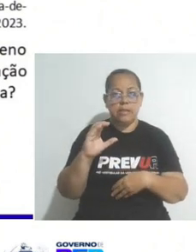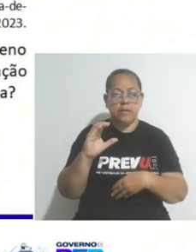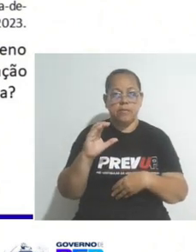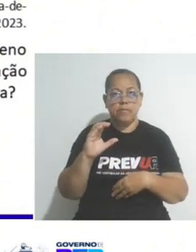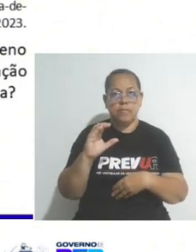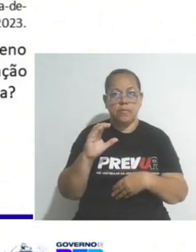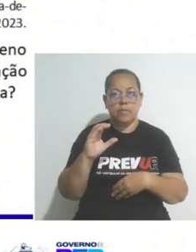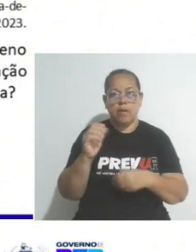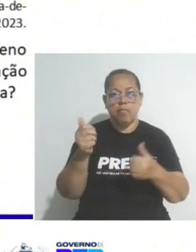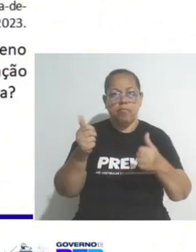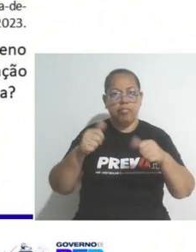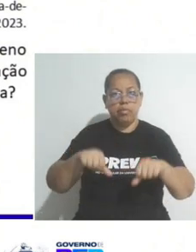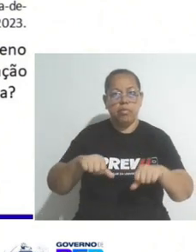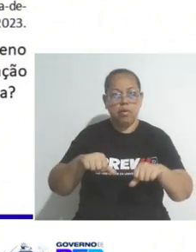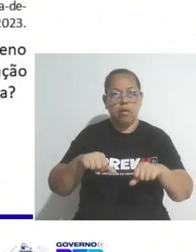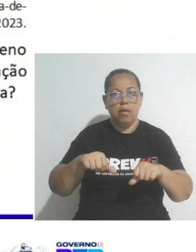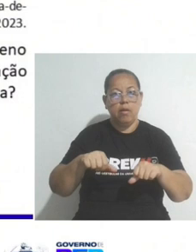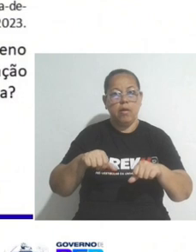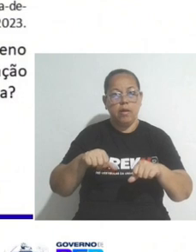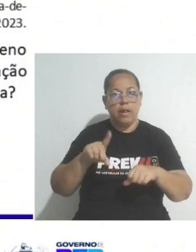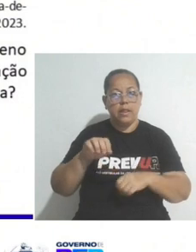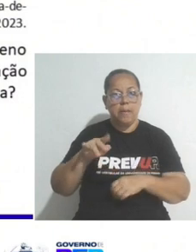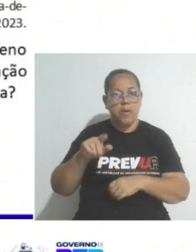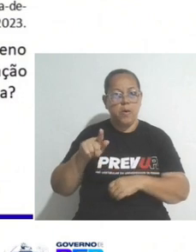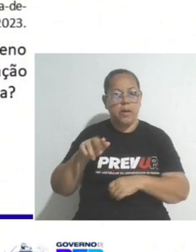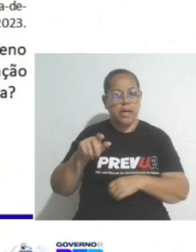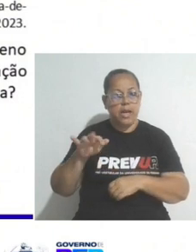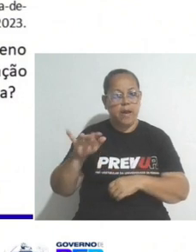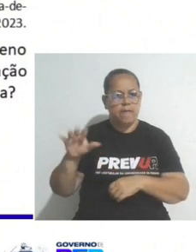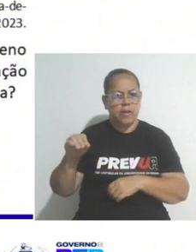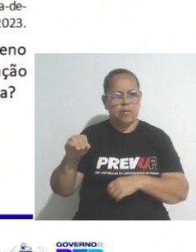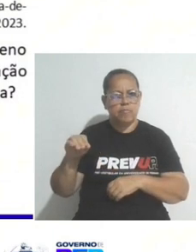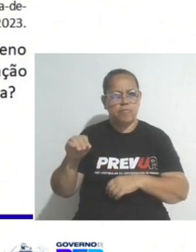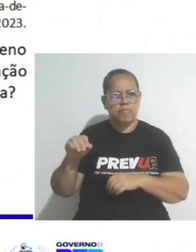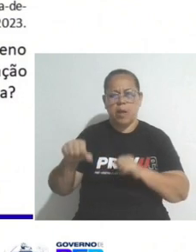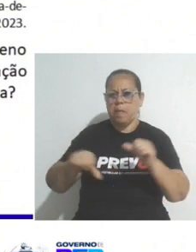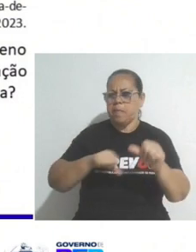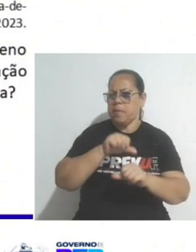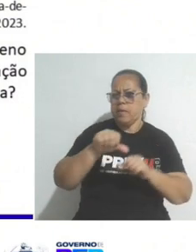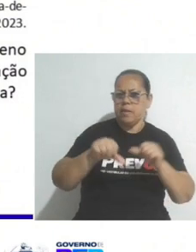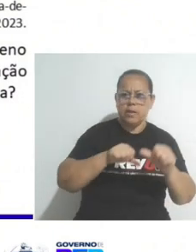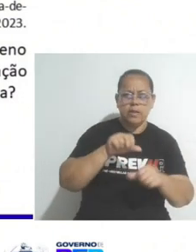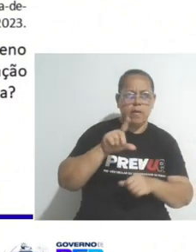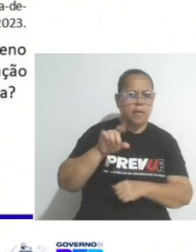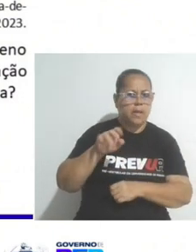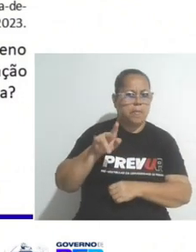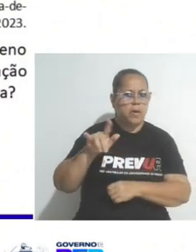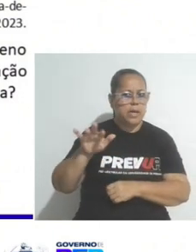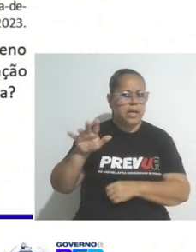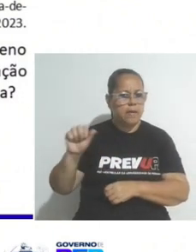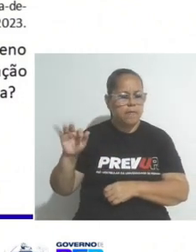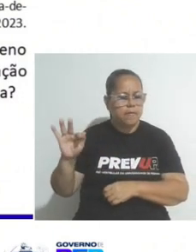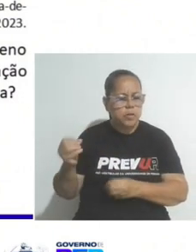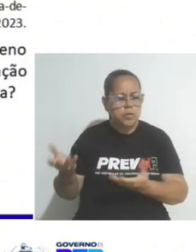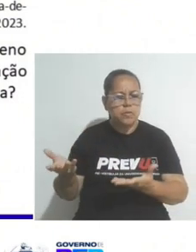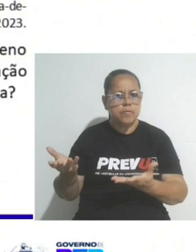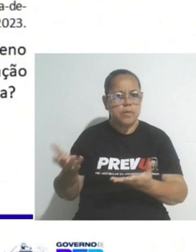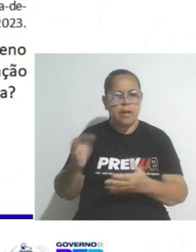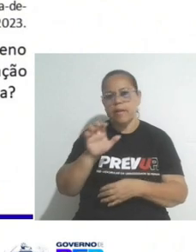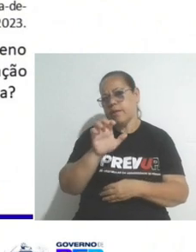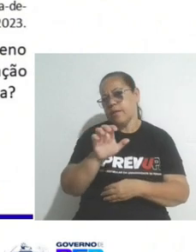colapso demográfico a opção número D transição demográfica a opção número E